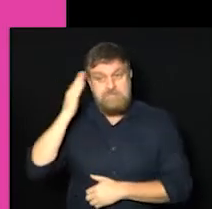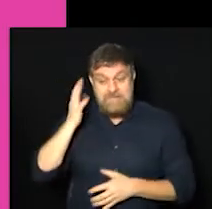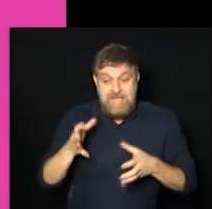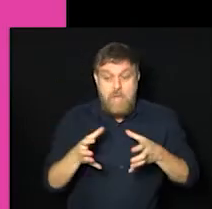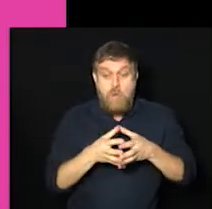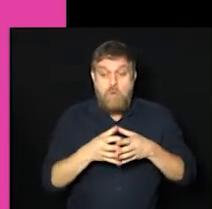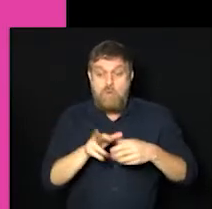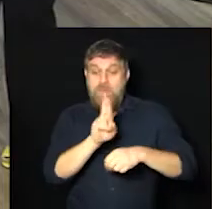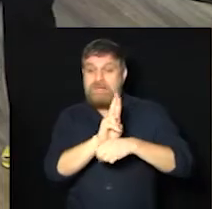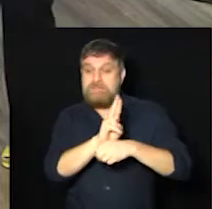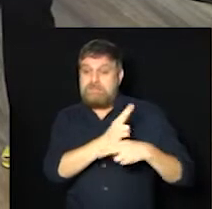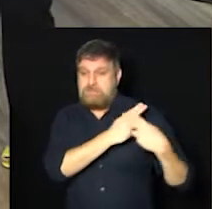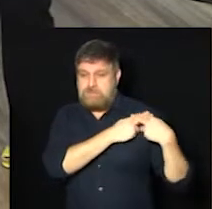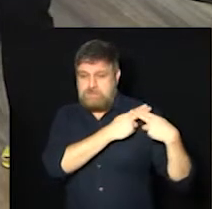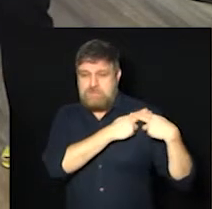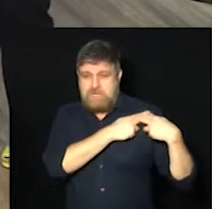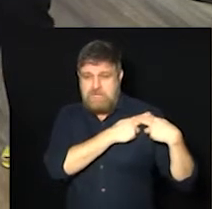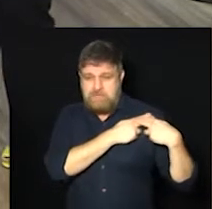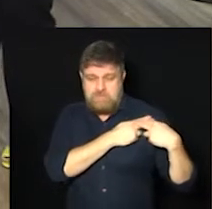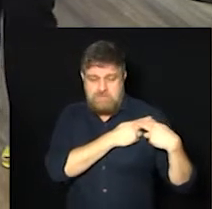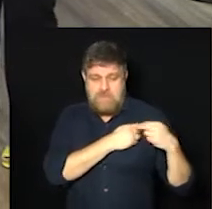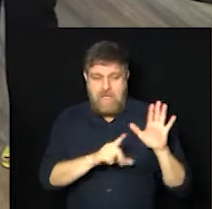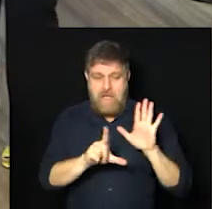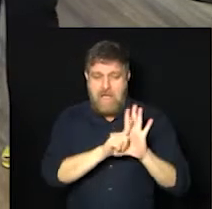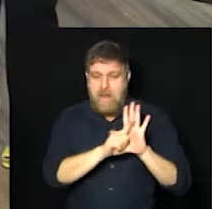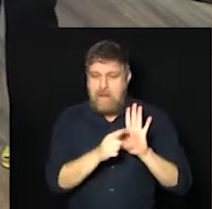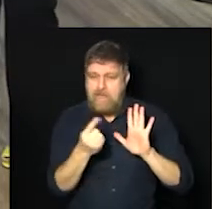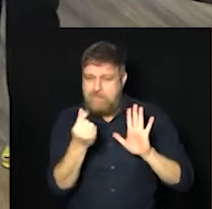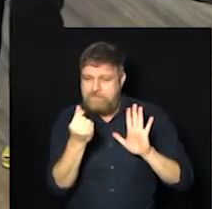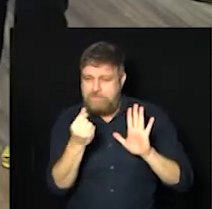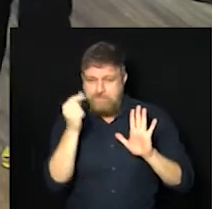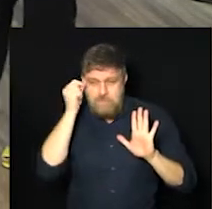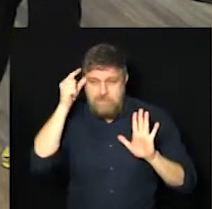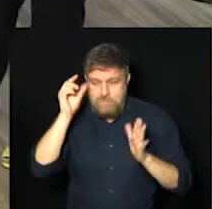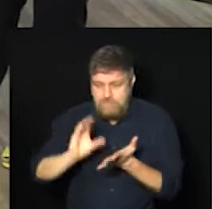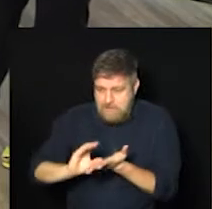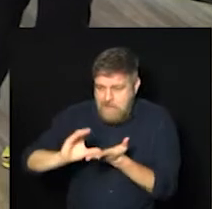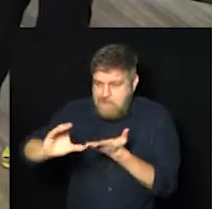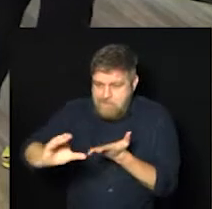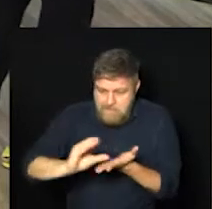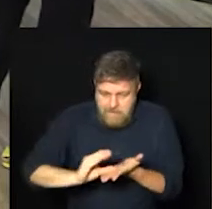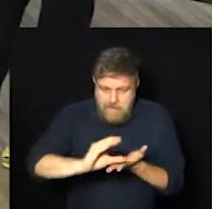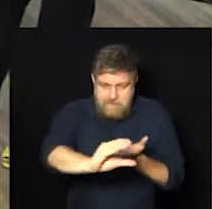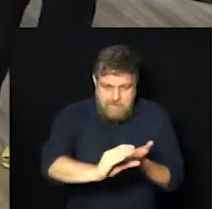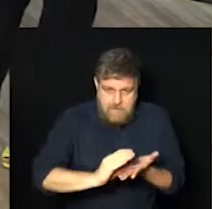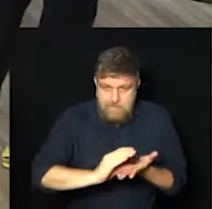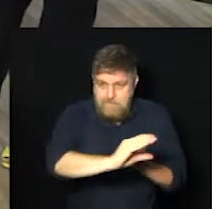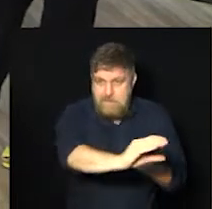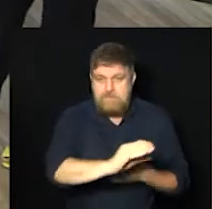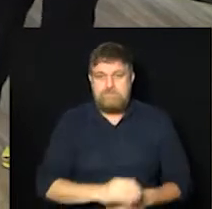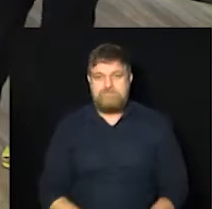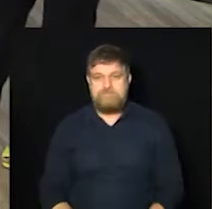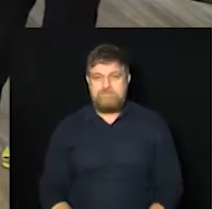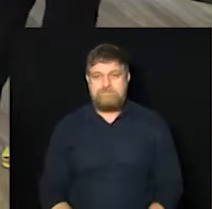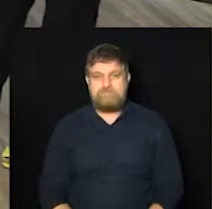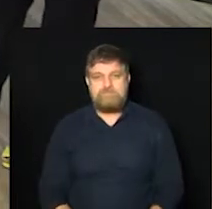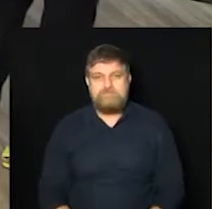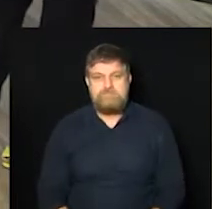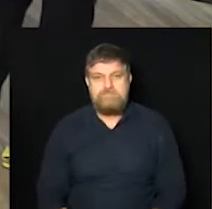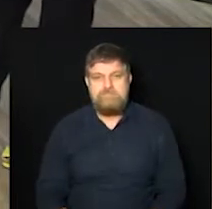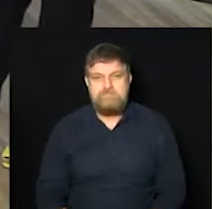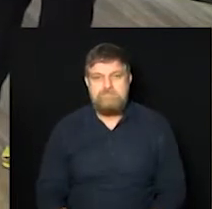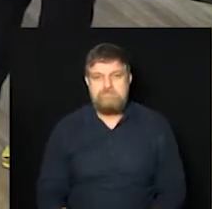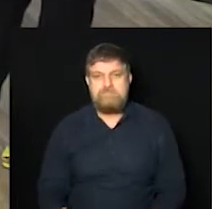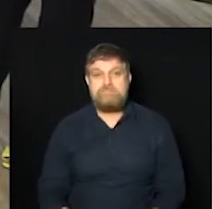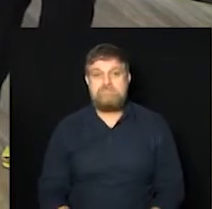de representação a respeito da distribuição das verbas da Lei Aldir Blanc, desculpe. É a